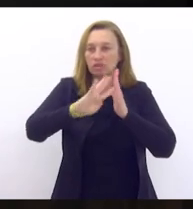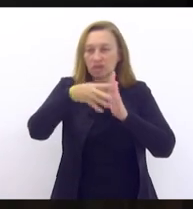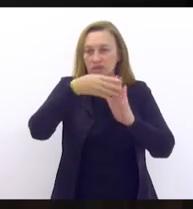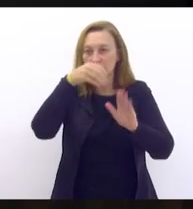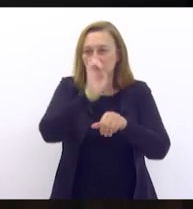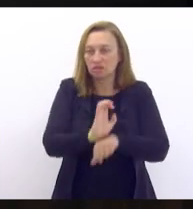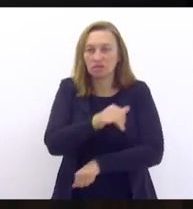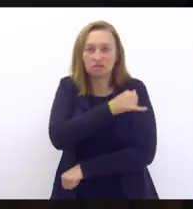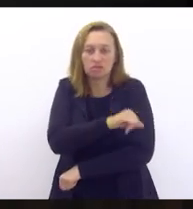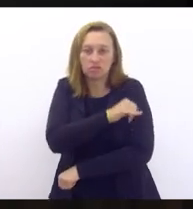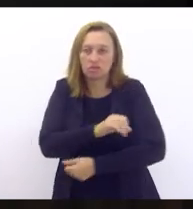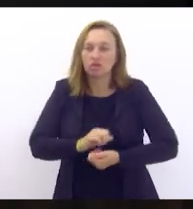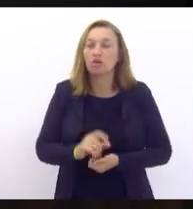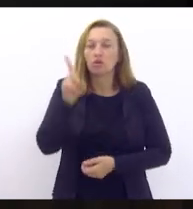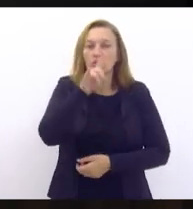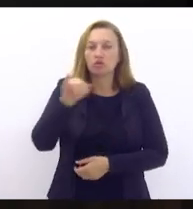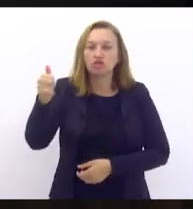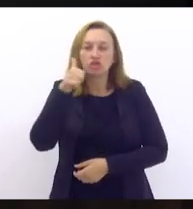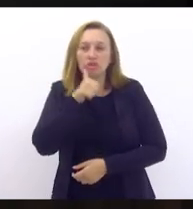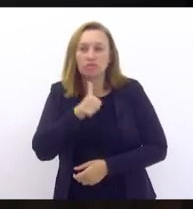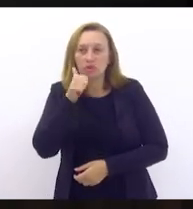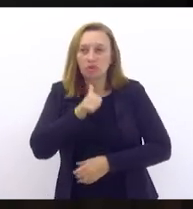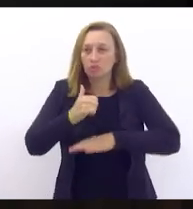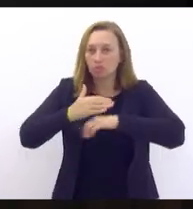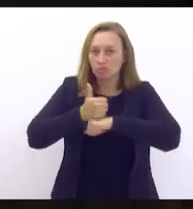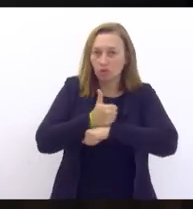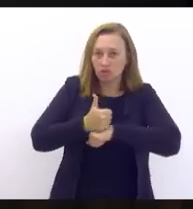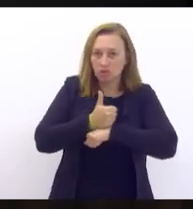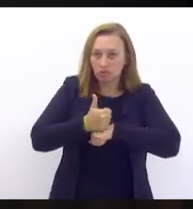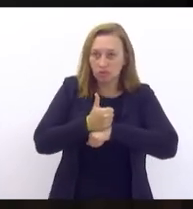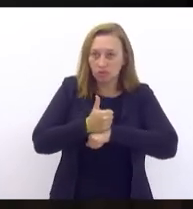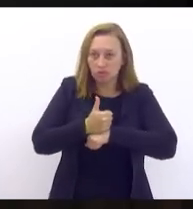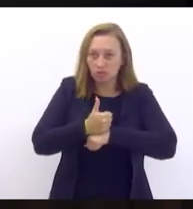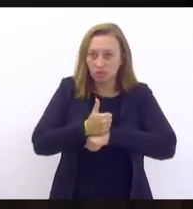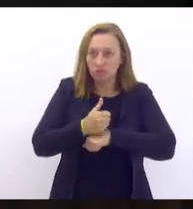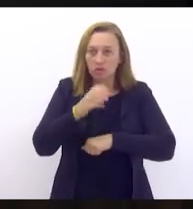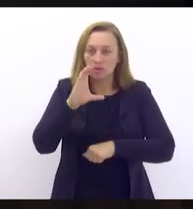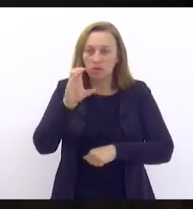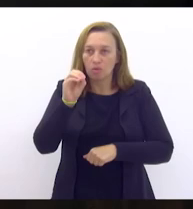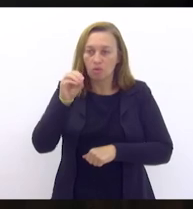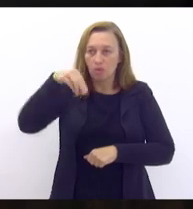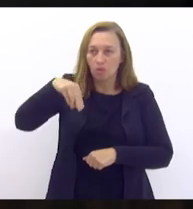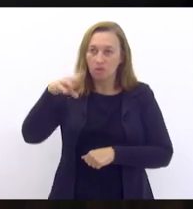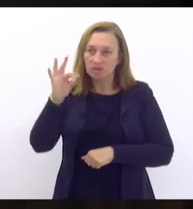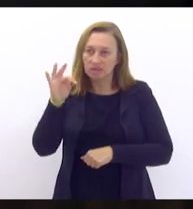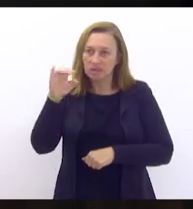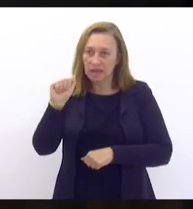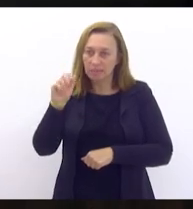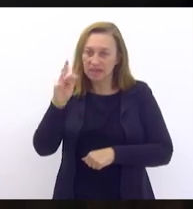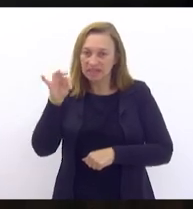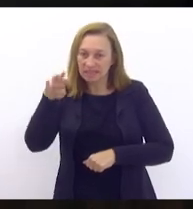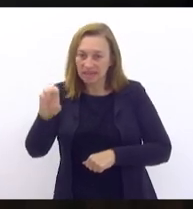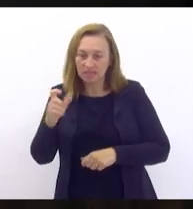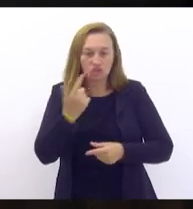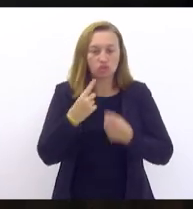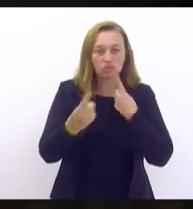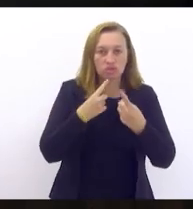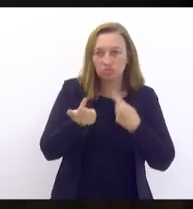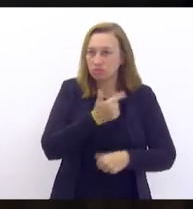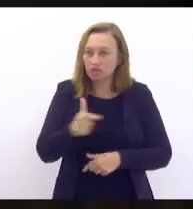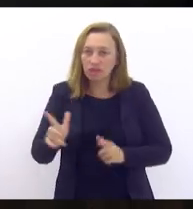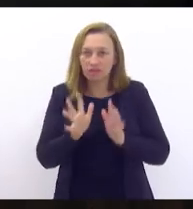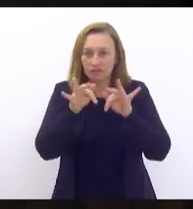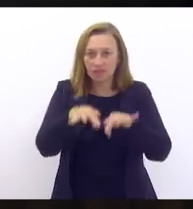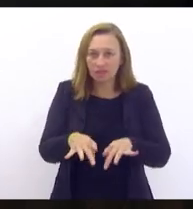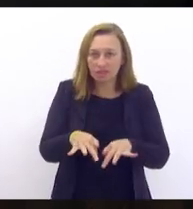Estado do Rio de Janeiro o Dia da Mulher Profissional da Contabilidade. Em discussão. Não havendo quem queira discutir,